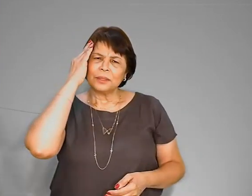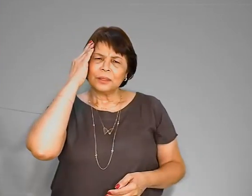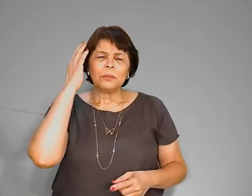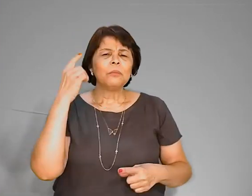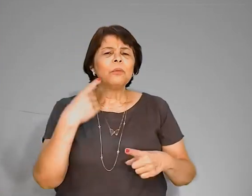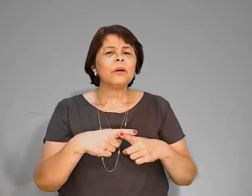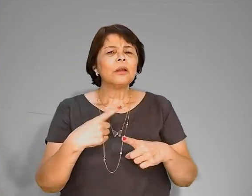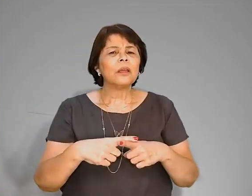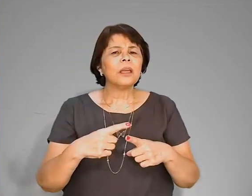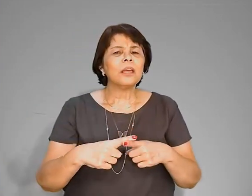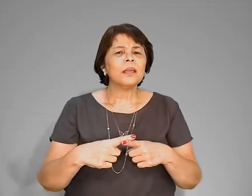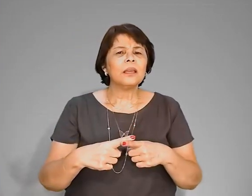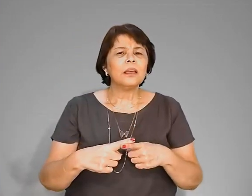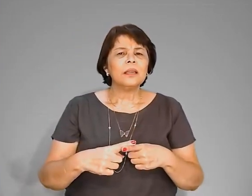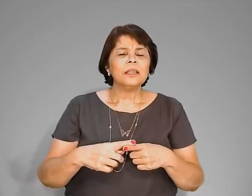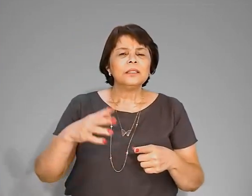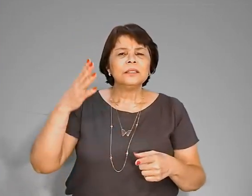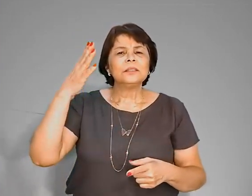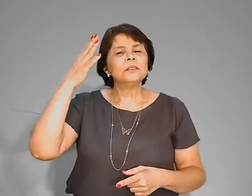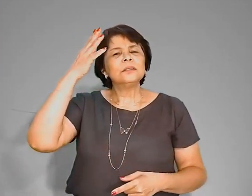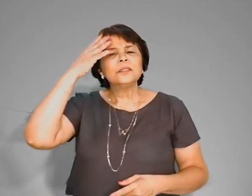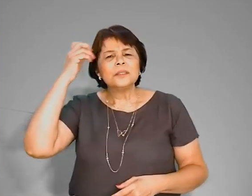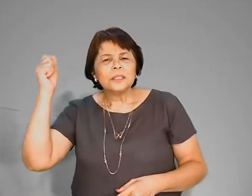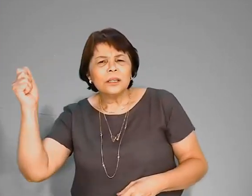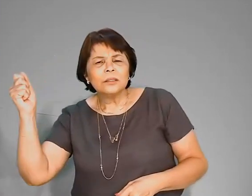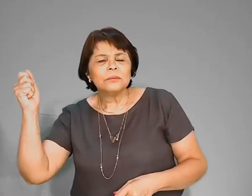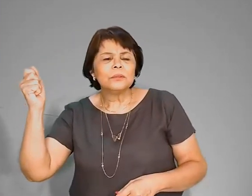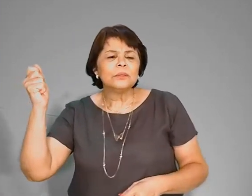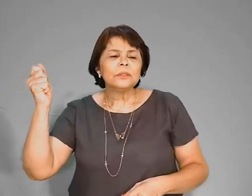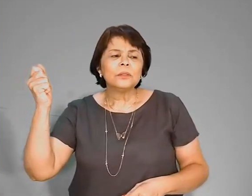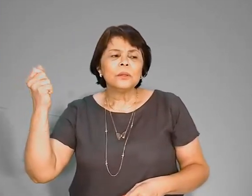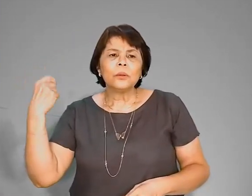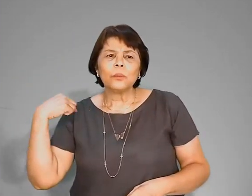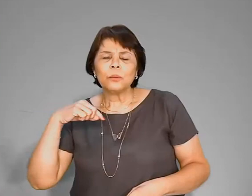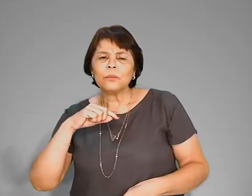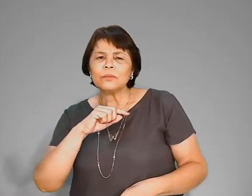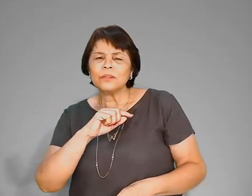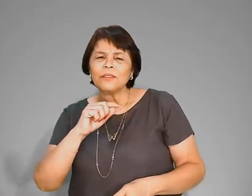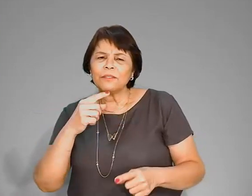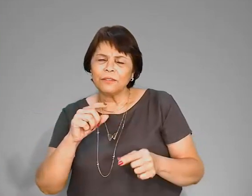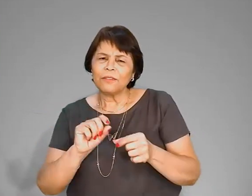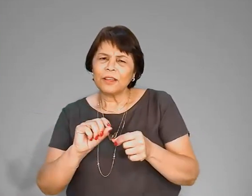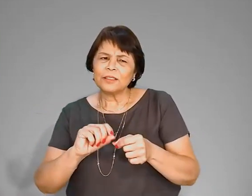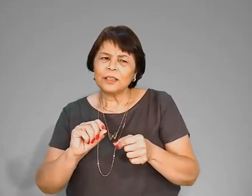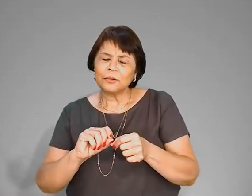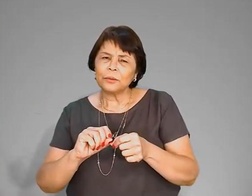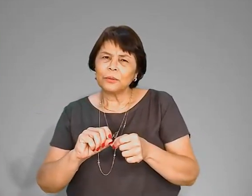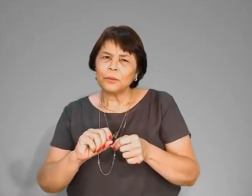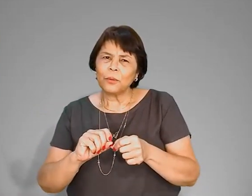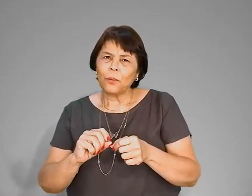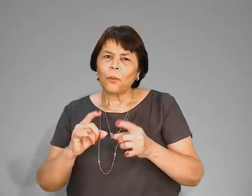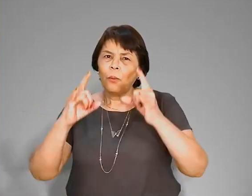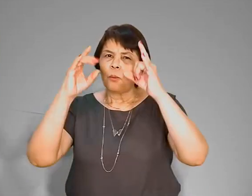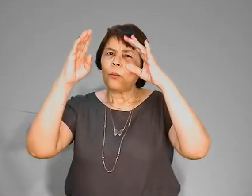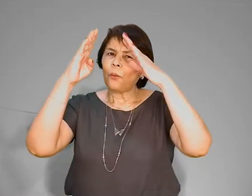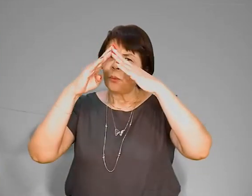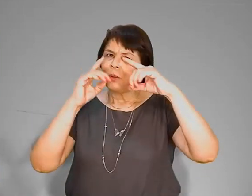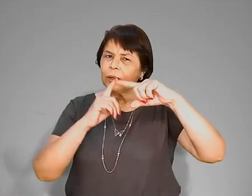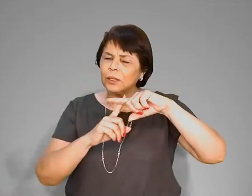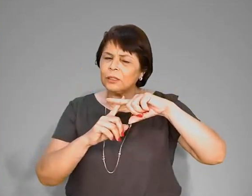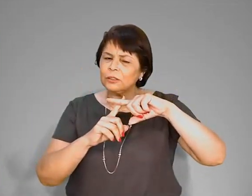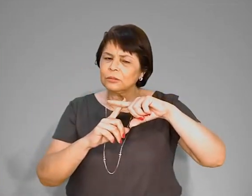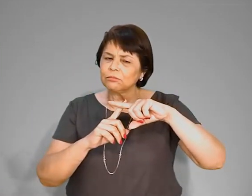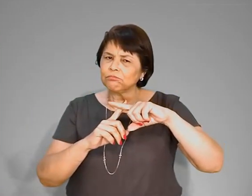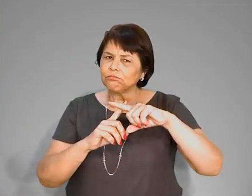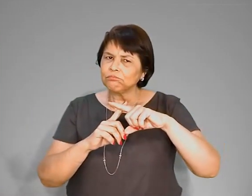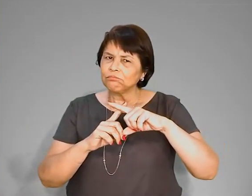mesmo, o Deus eterno, morar pelo seu Espírito. Pastor, que coisa maluca